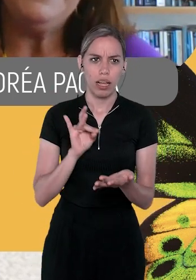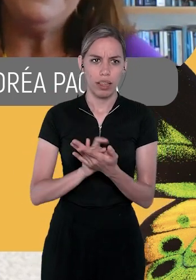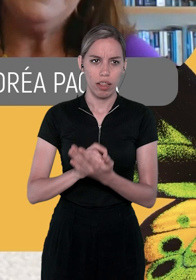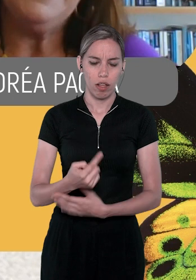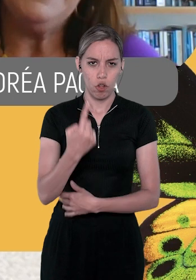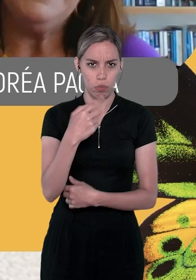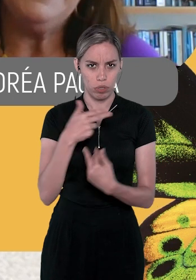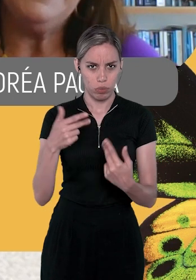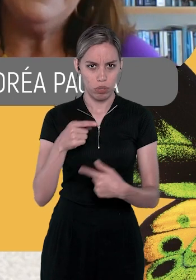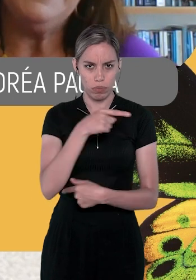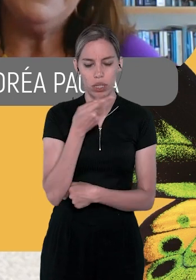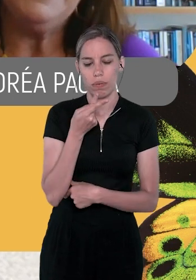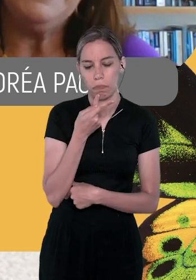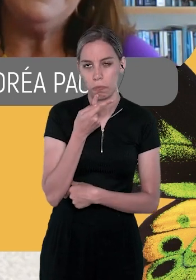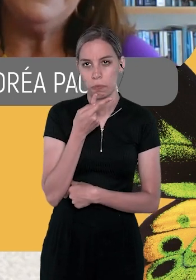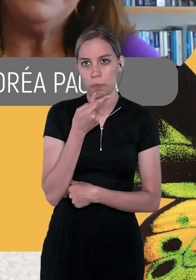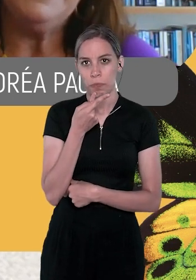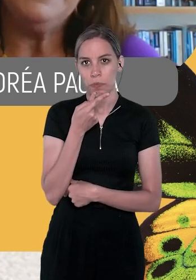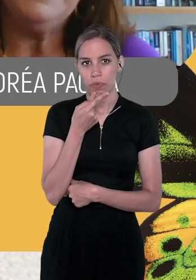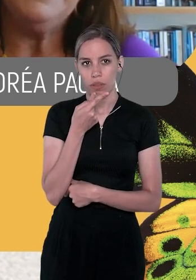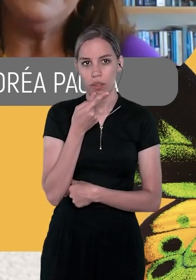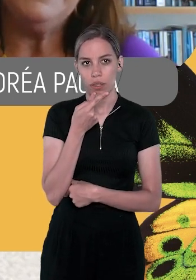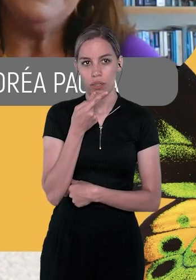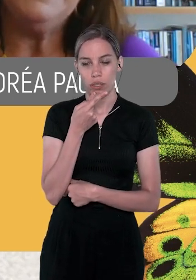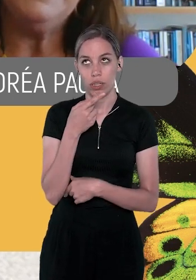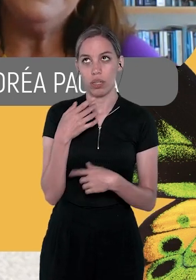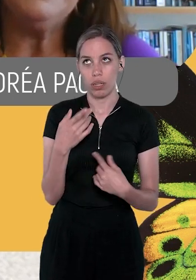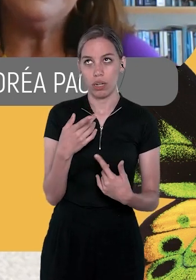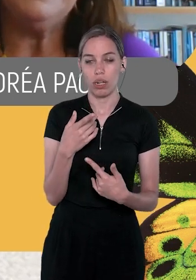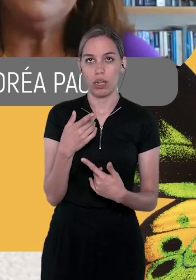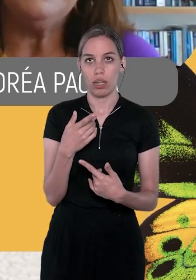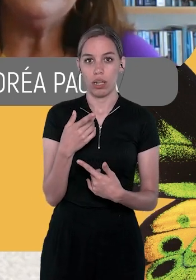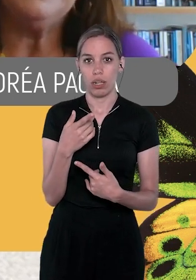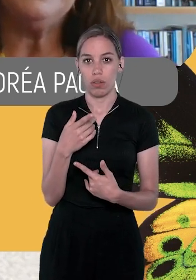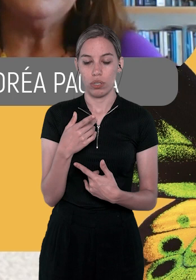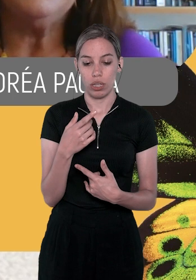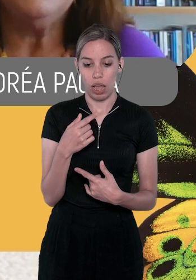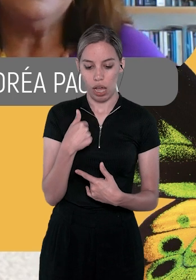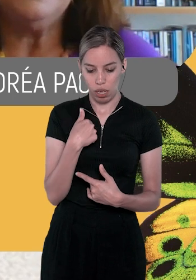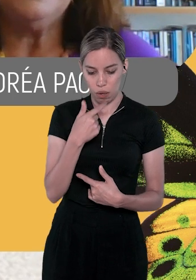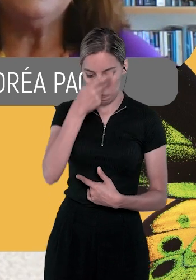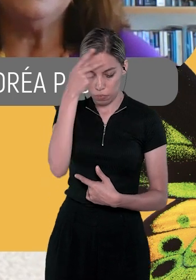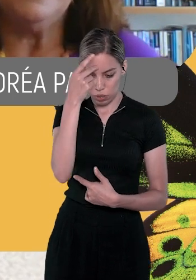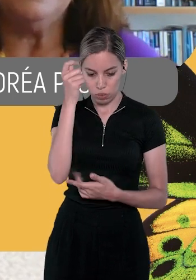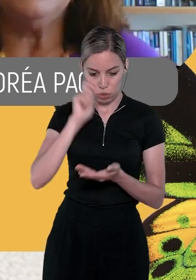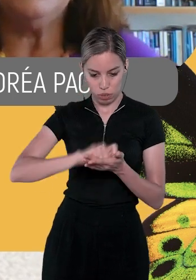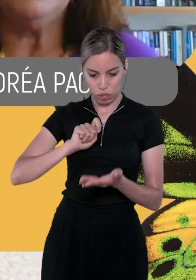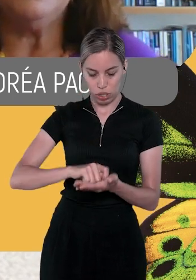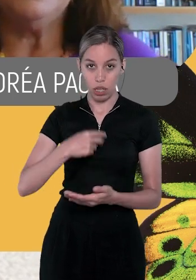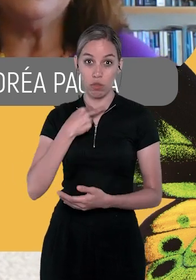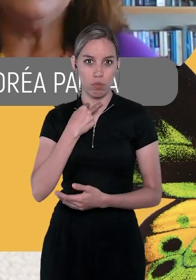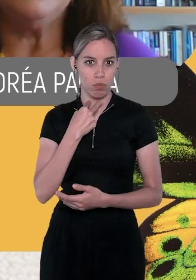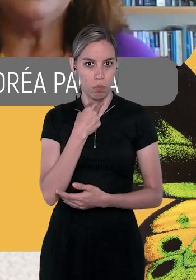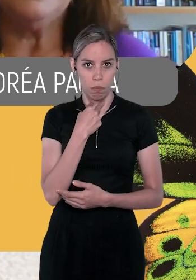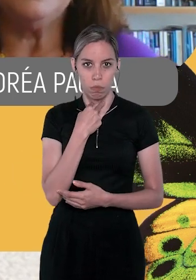coisas que você, como escritor, você começa a pensar é o seguinte: bom, eu não posso, quer dizer,